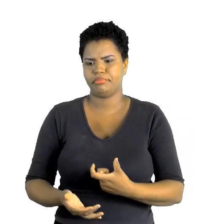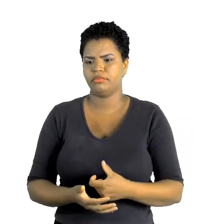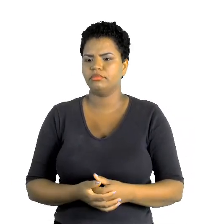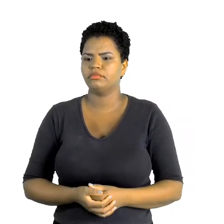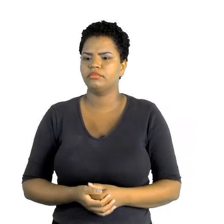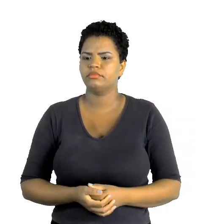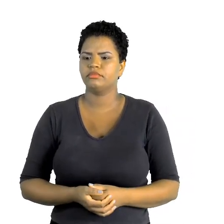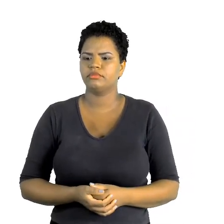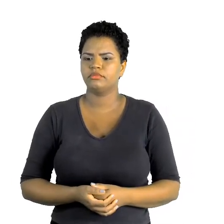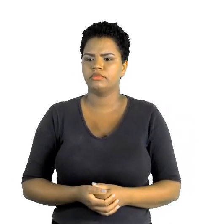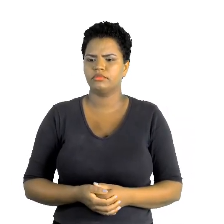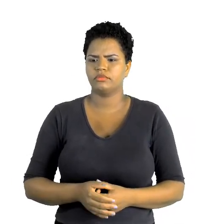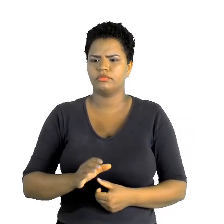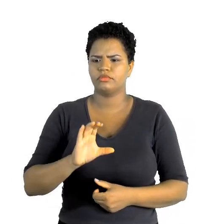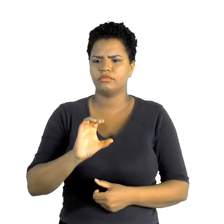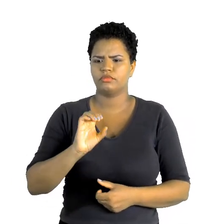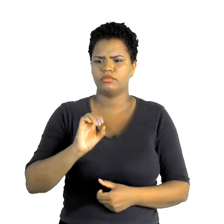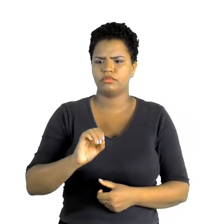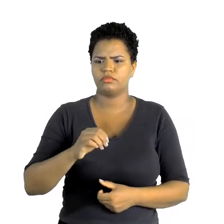Comprehensible,